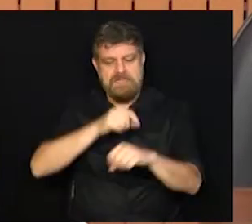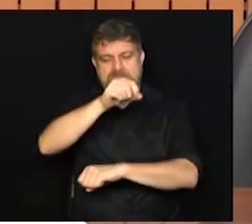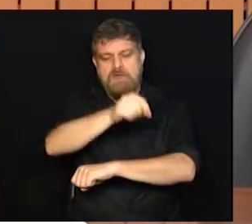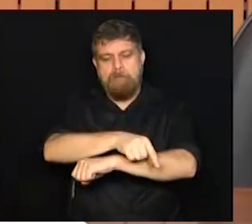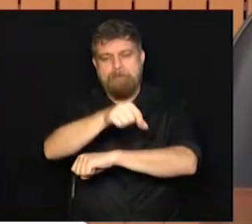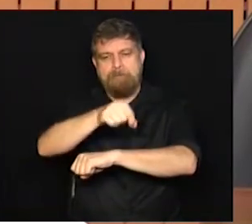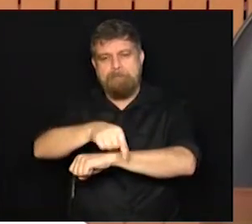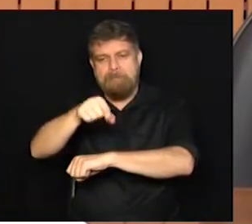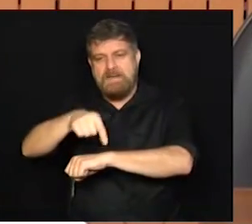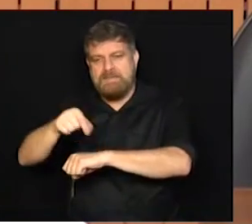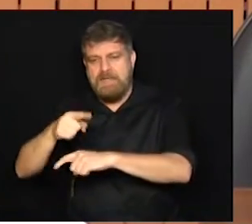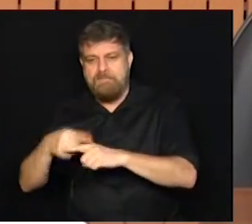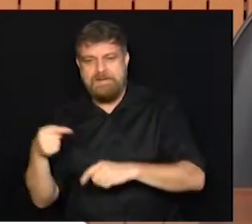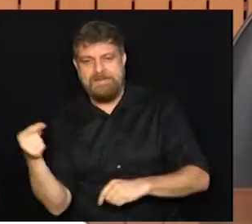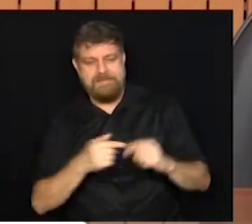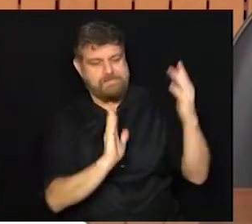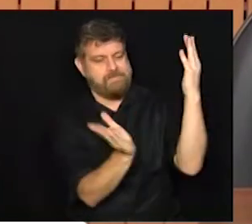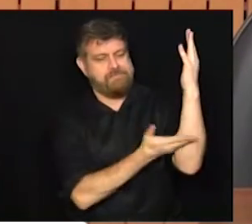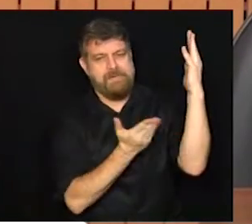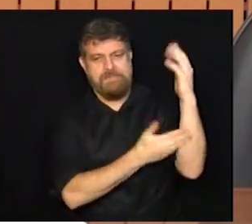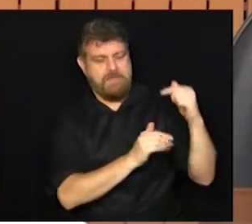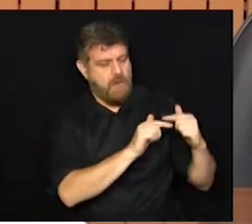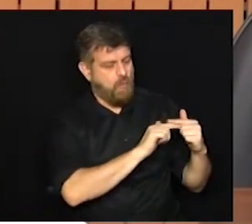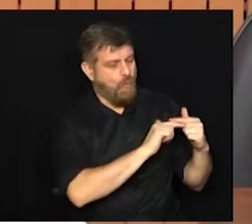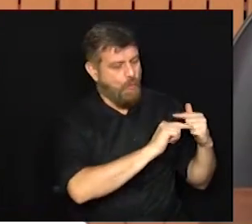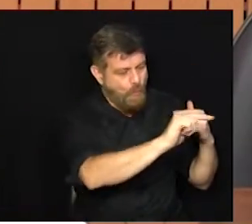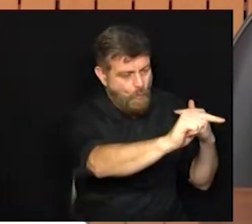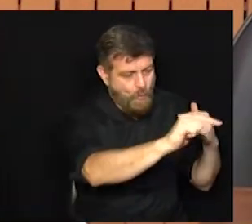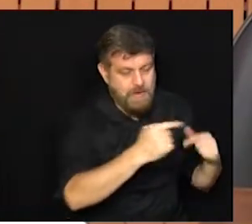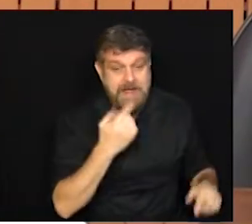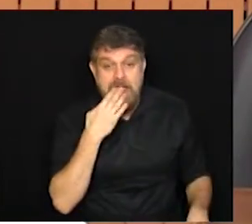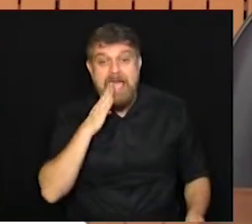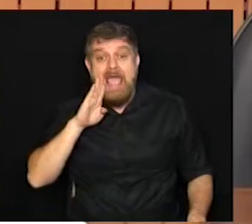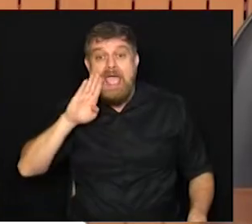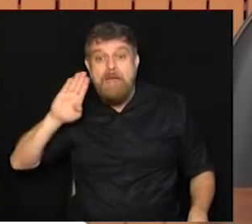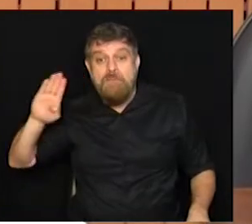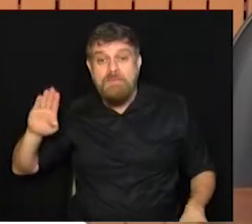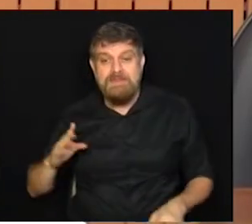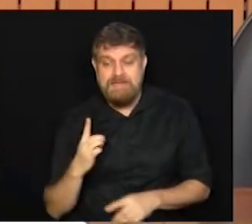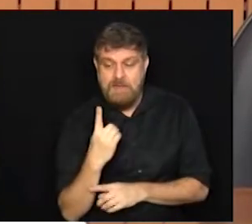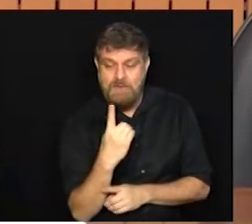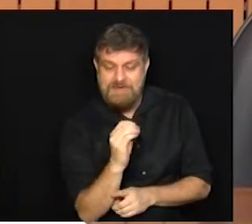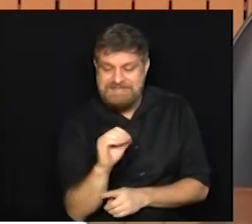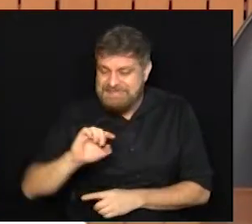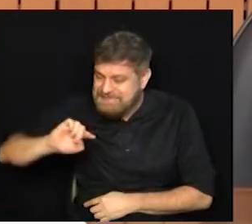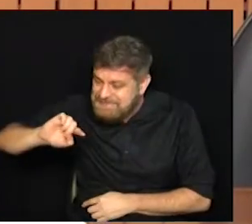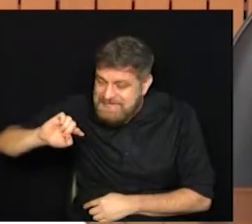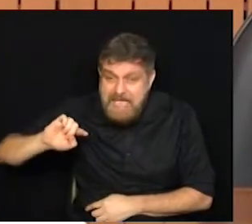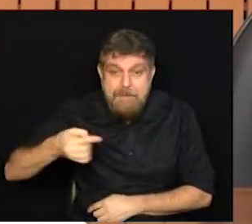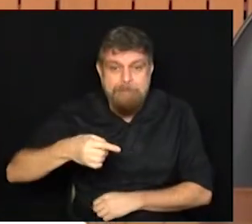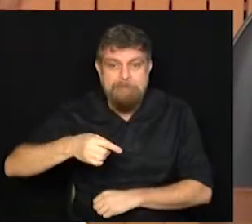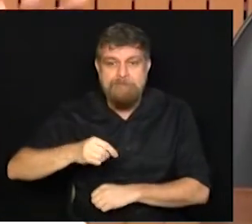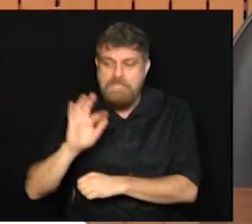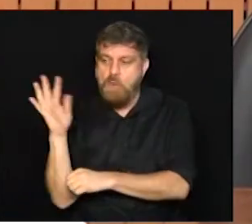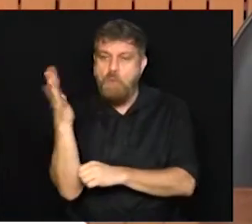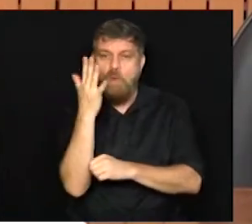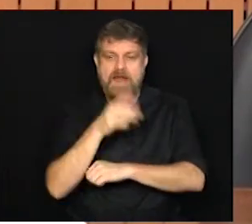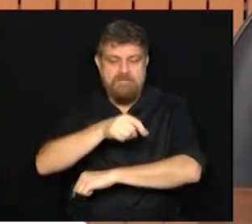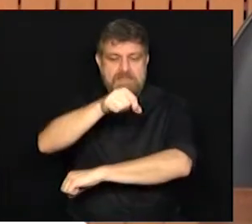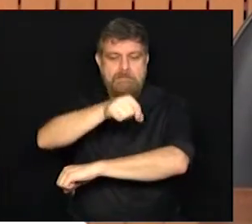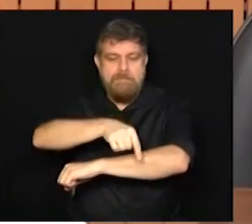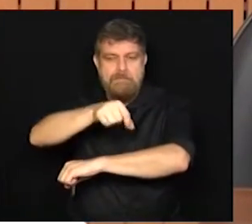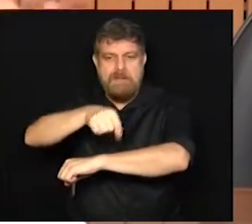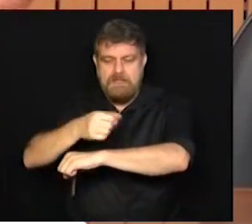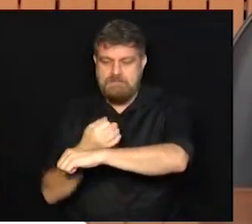foram extraídas nos 2 corredores. E, obviamente, que ele sinalizando assim, a